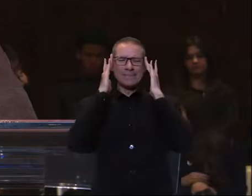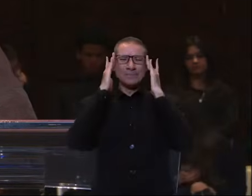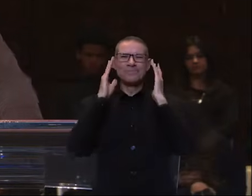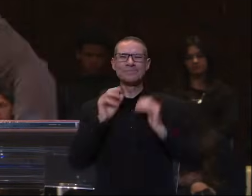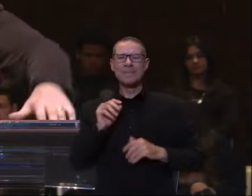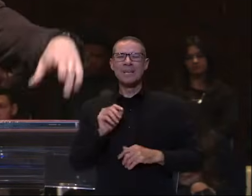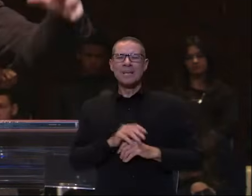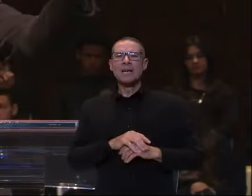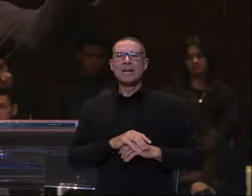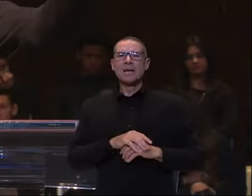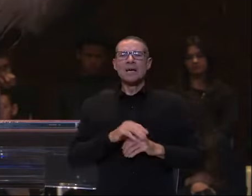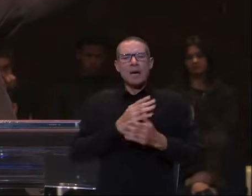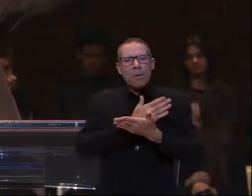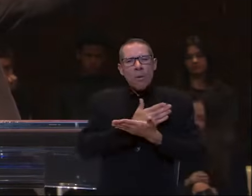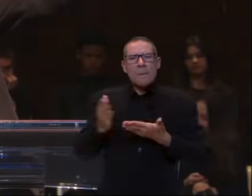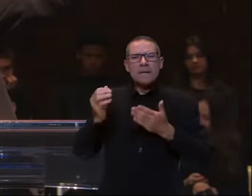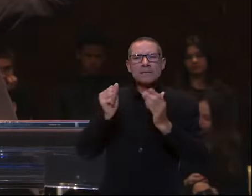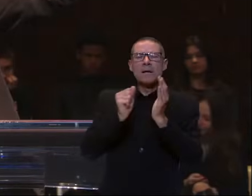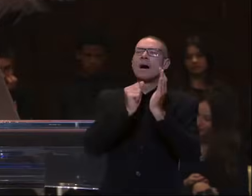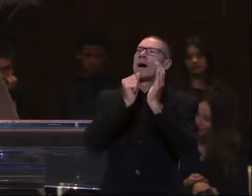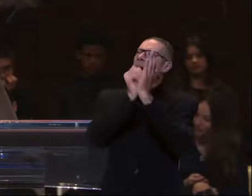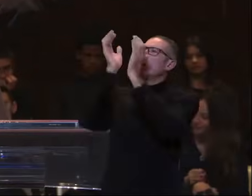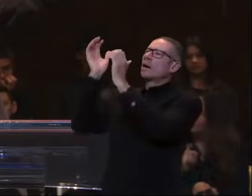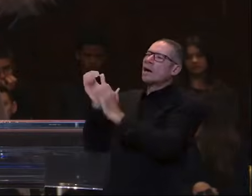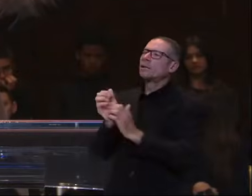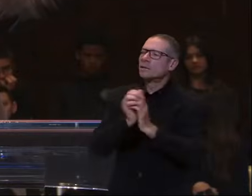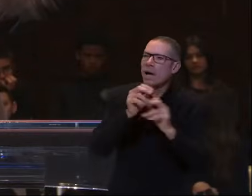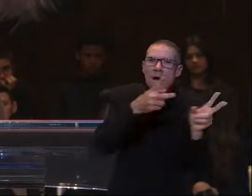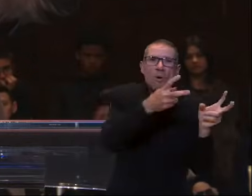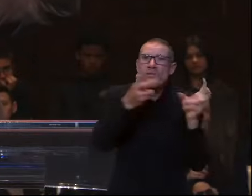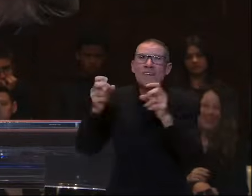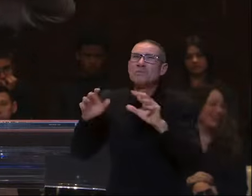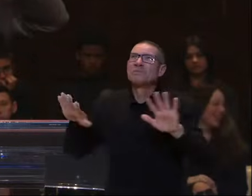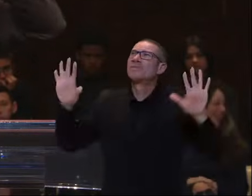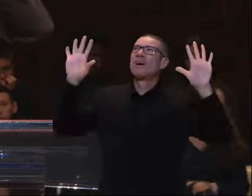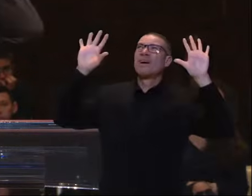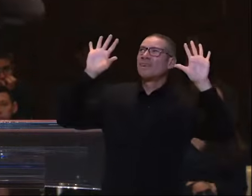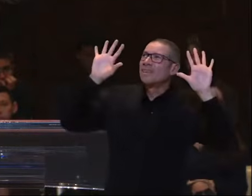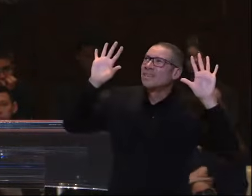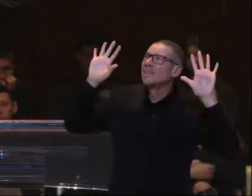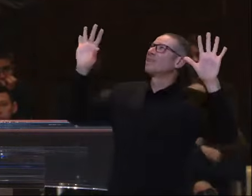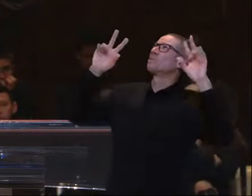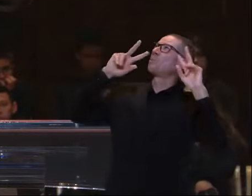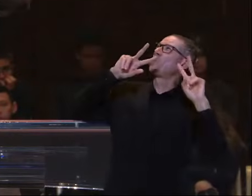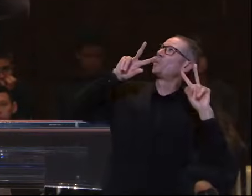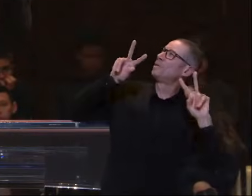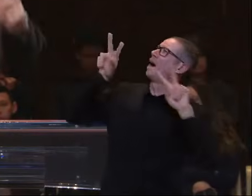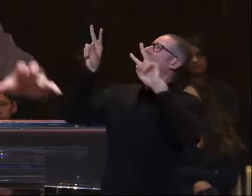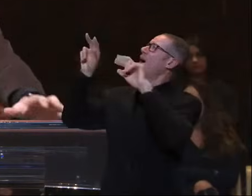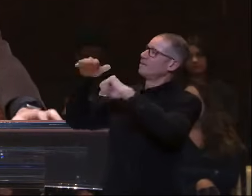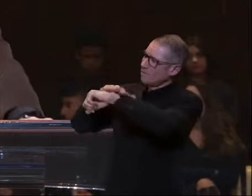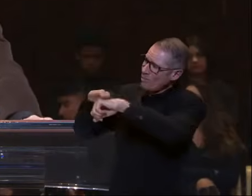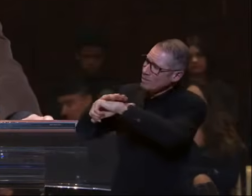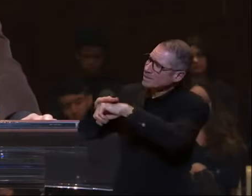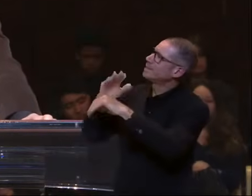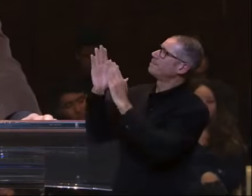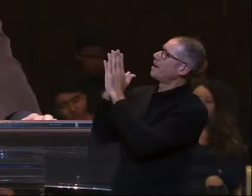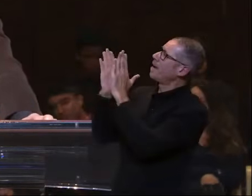E vocês começam a cantar, e eu vejo as pessoas com as mãos erguidas, todo mundo olhando para cima, falando com